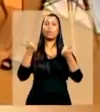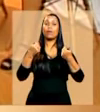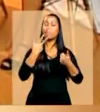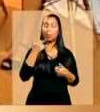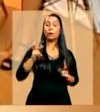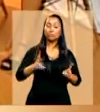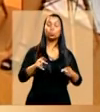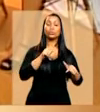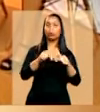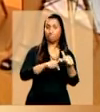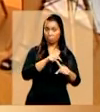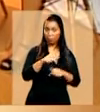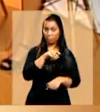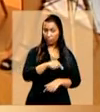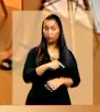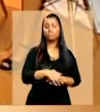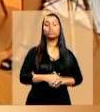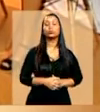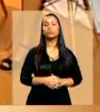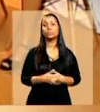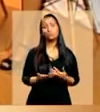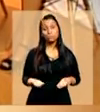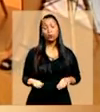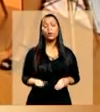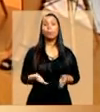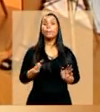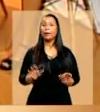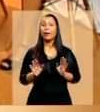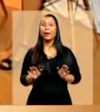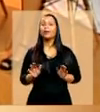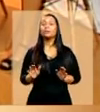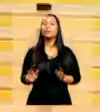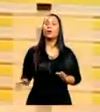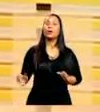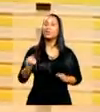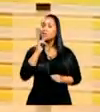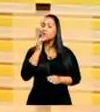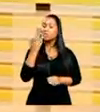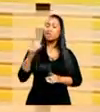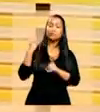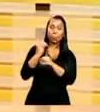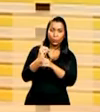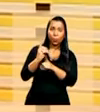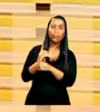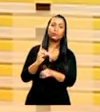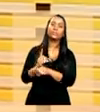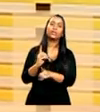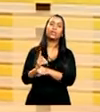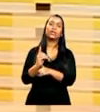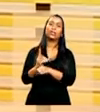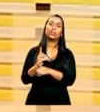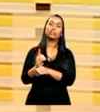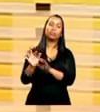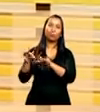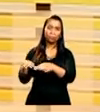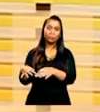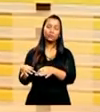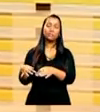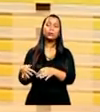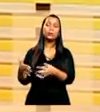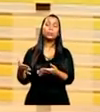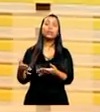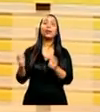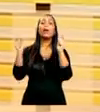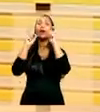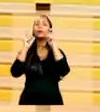Às vezes o pai continua trabalhando por questões óbvias, mas e quando ele volta a encontrar com essa criança no fim do dia, ao final do